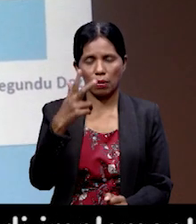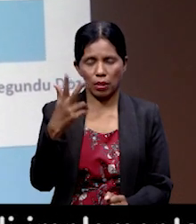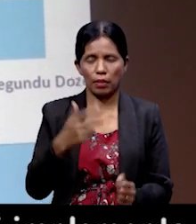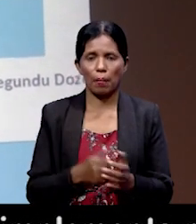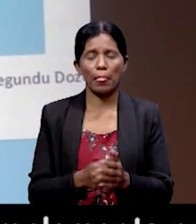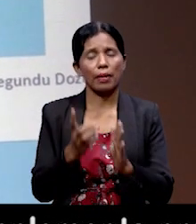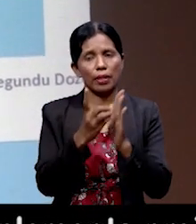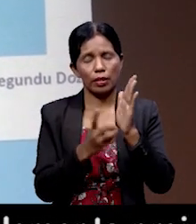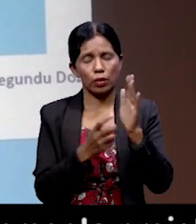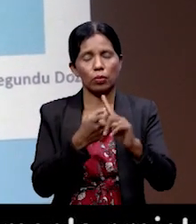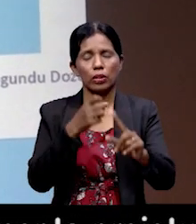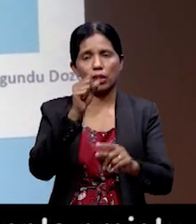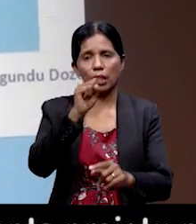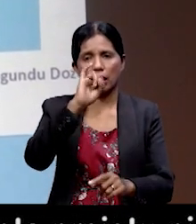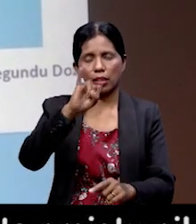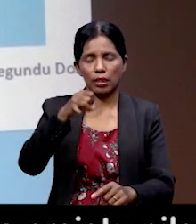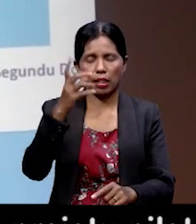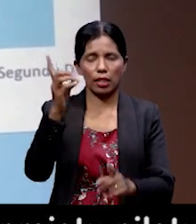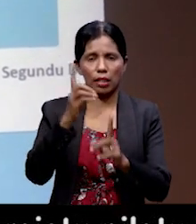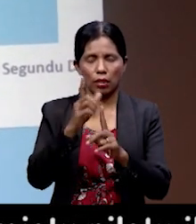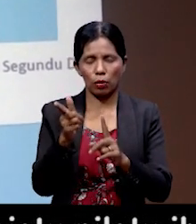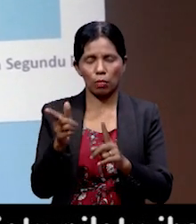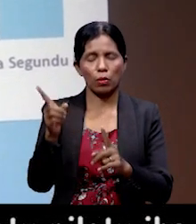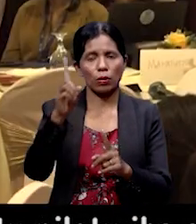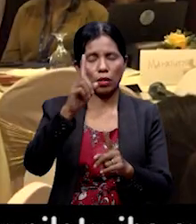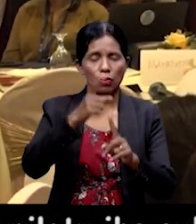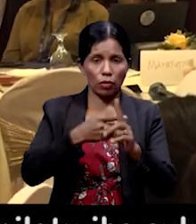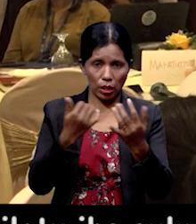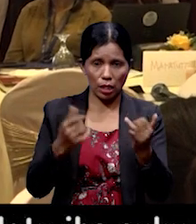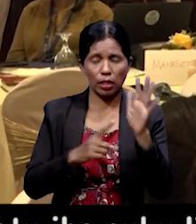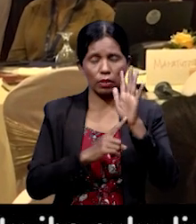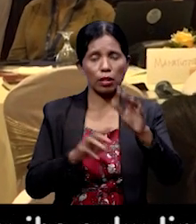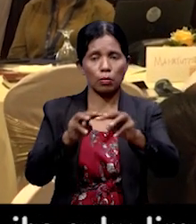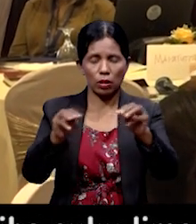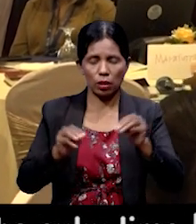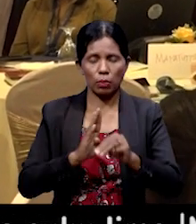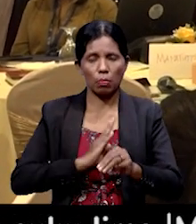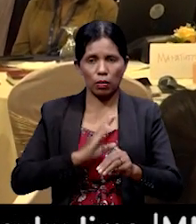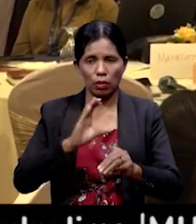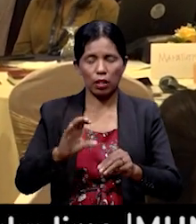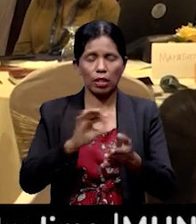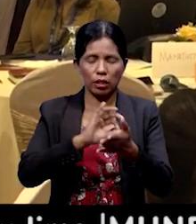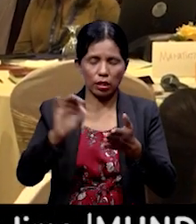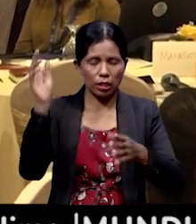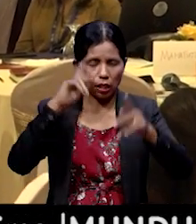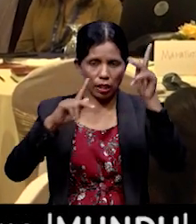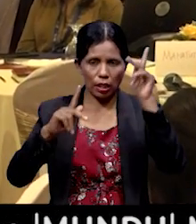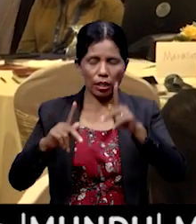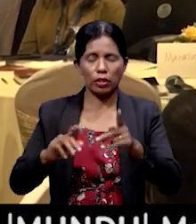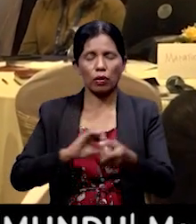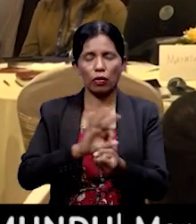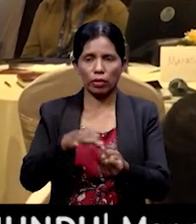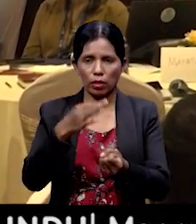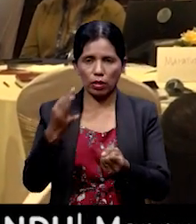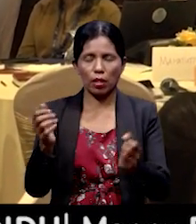gestão crise ia loron rua nulu resin ida fulang ne hatudu ia município Baucau resista caso cumulativo confirmado